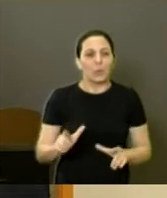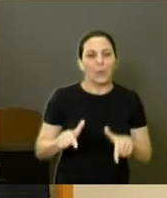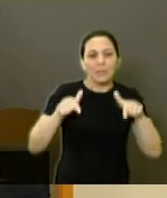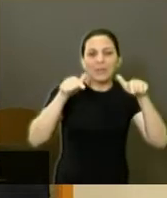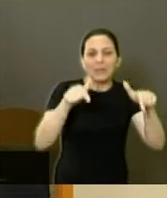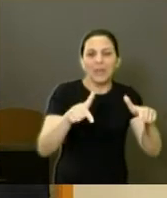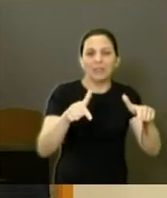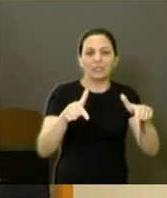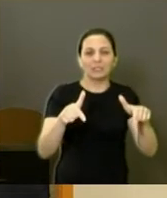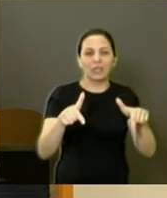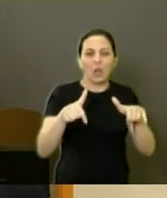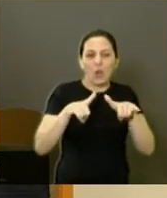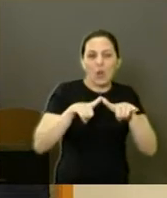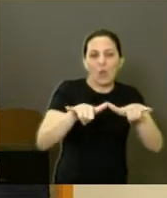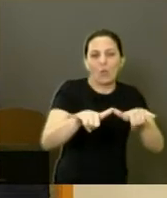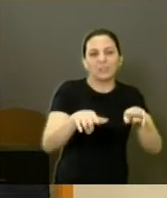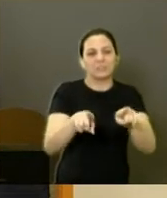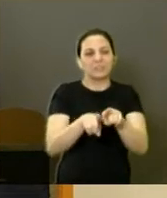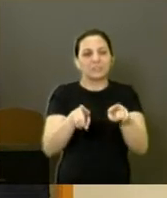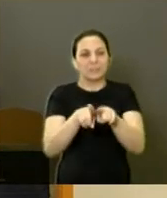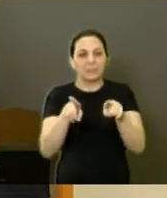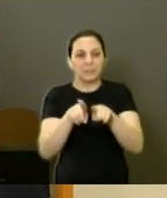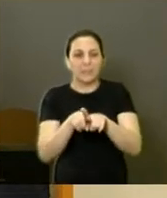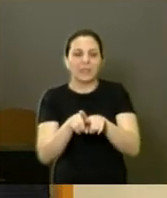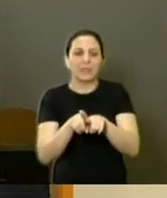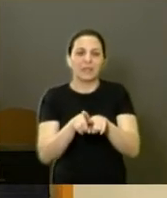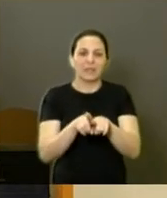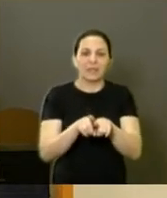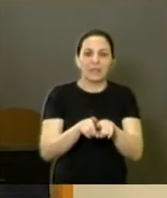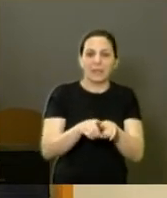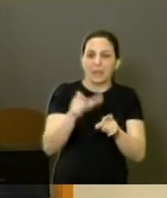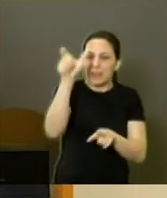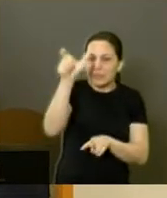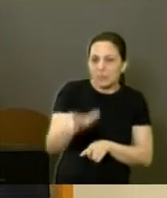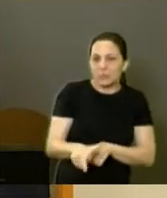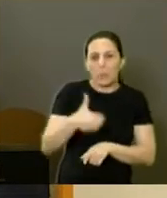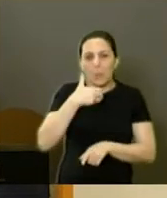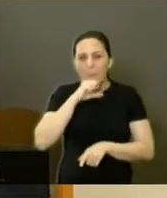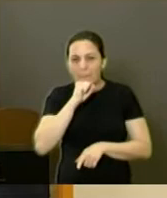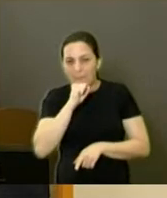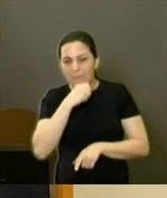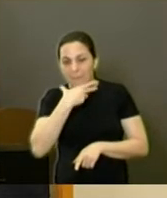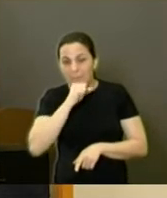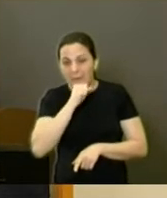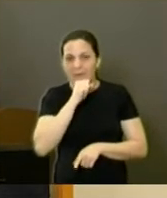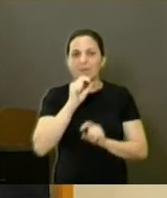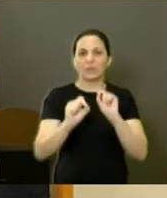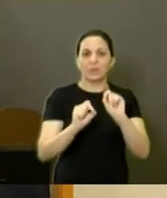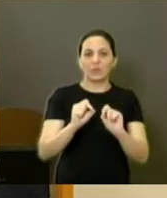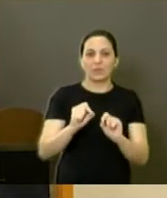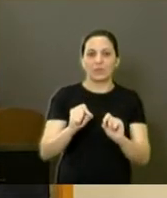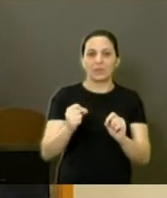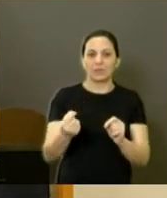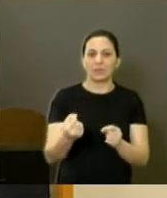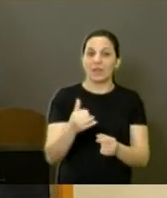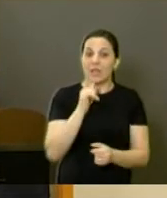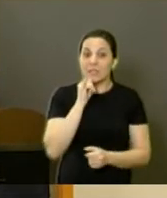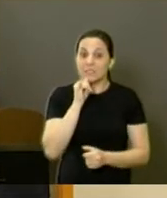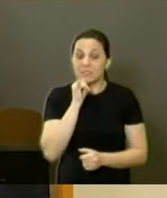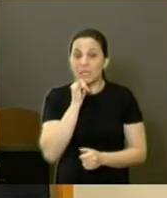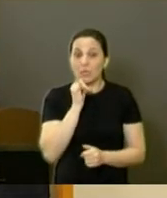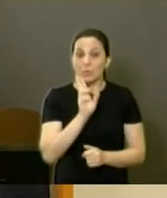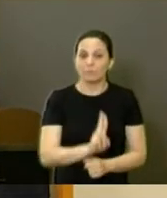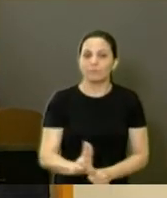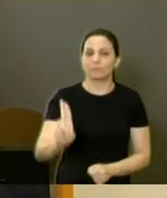mérito para um monte de coisa, mas tem um desses méritos que é o que eu mais gosto, eu acho que é o que mais me influenciou, que é o de servir de exemplo para todos